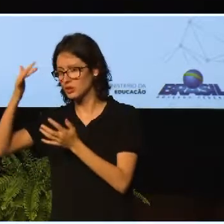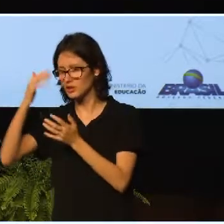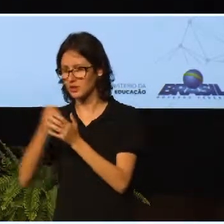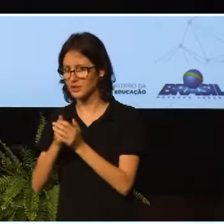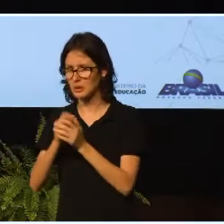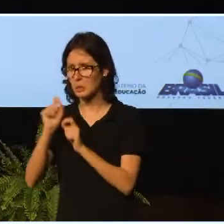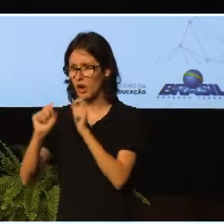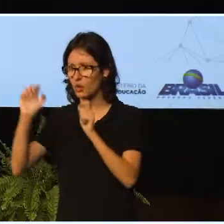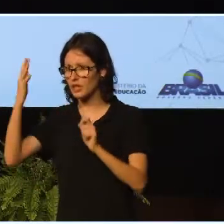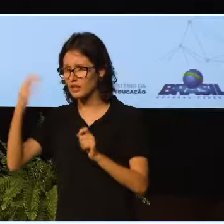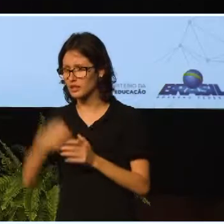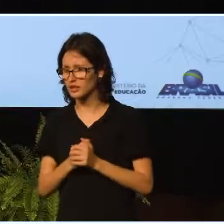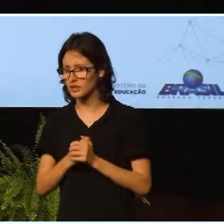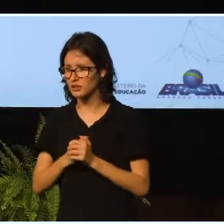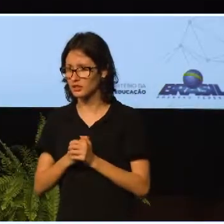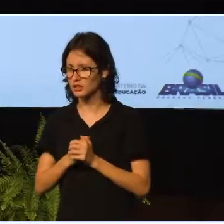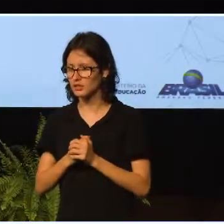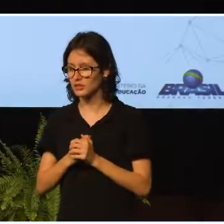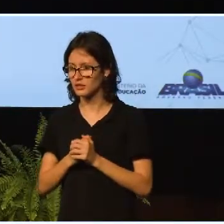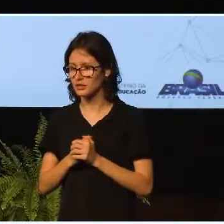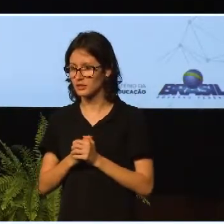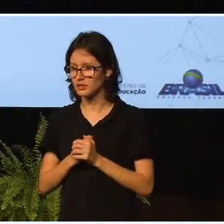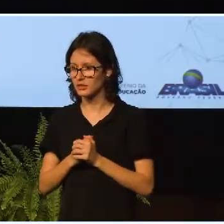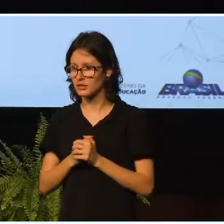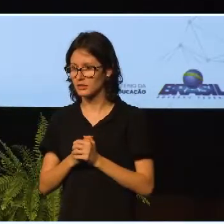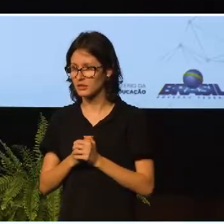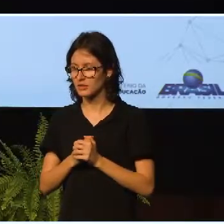O que será que acontece?